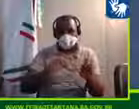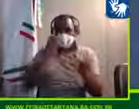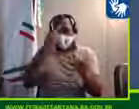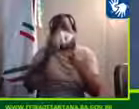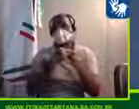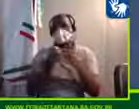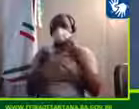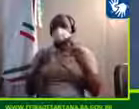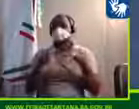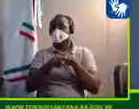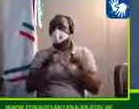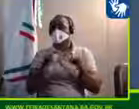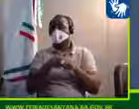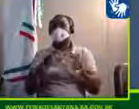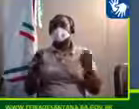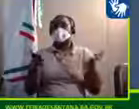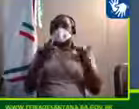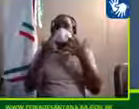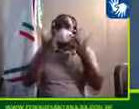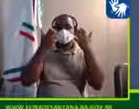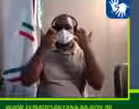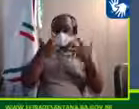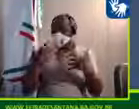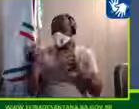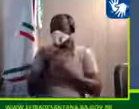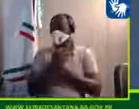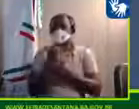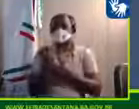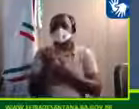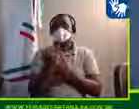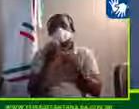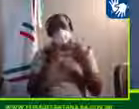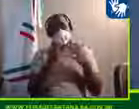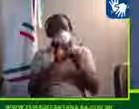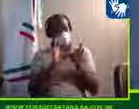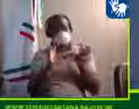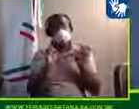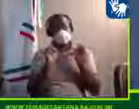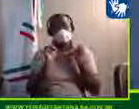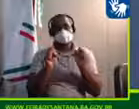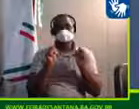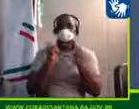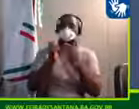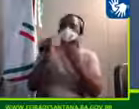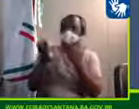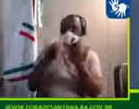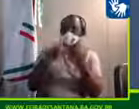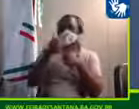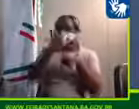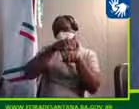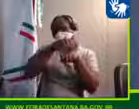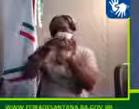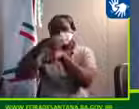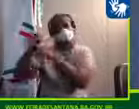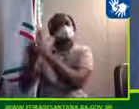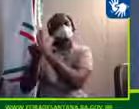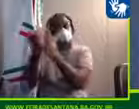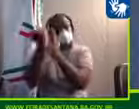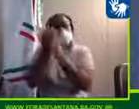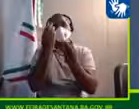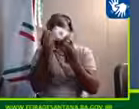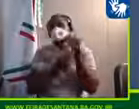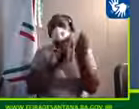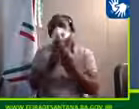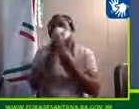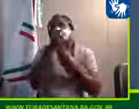letalidade. Eu fico à disposição de vocês para que eu possa dar outras informações a respeito dessa situação